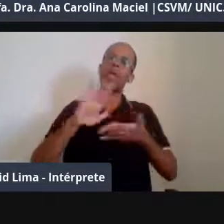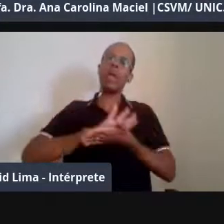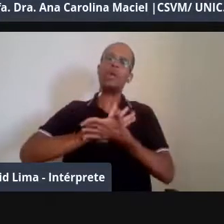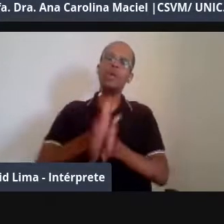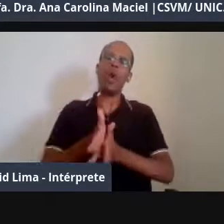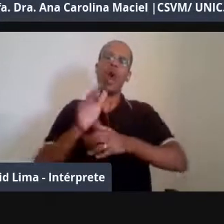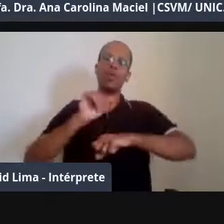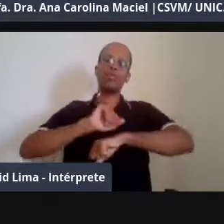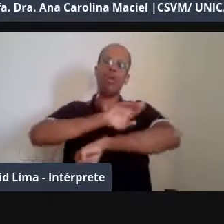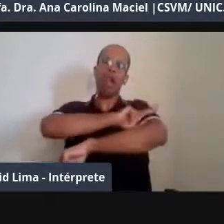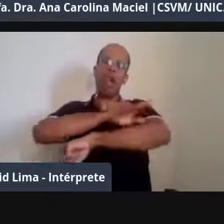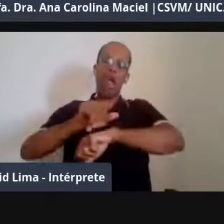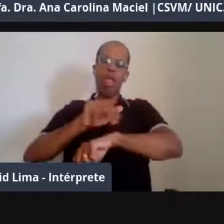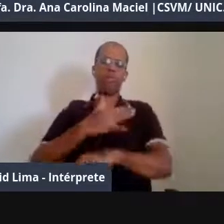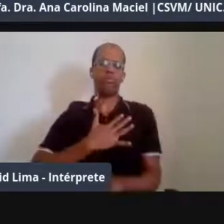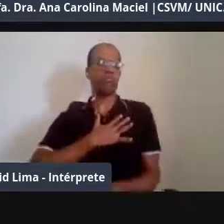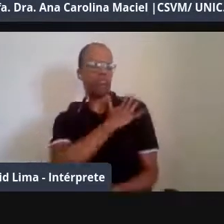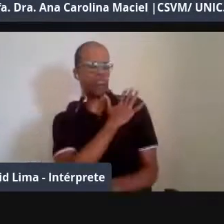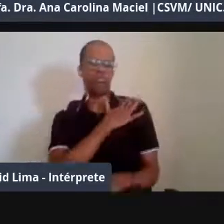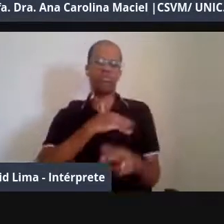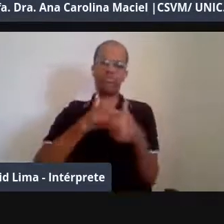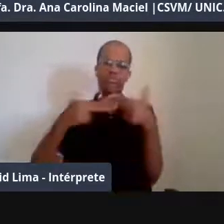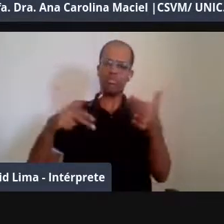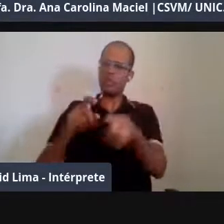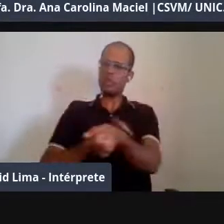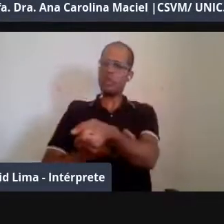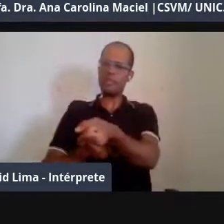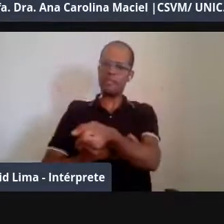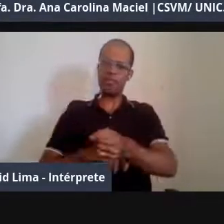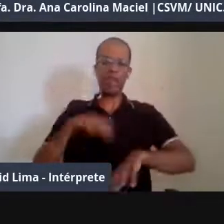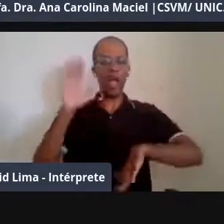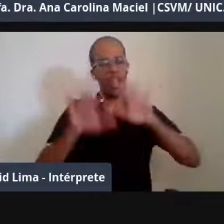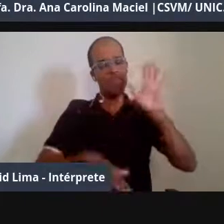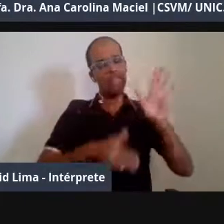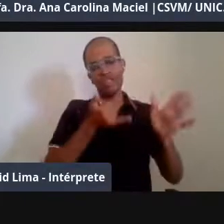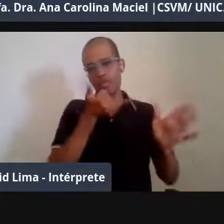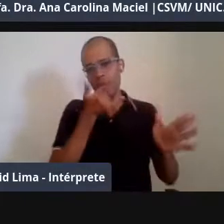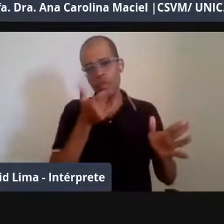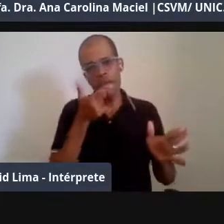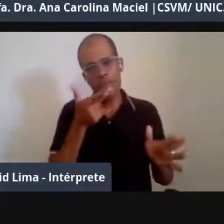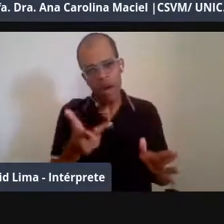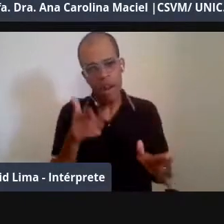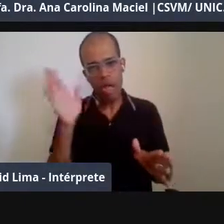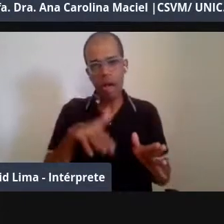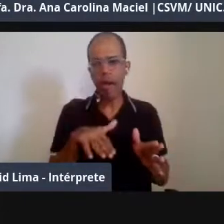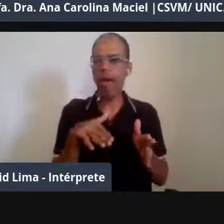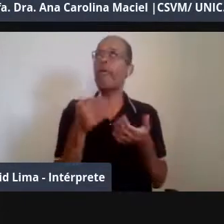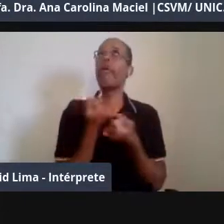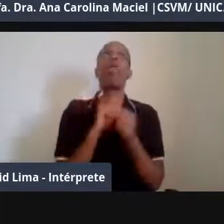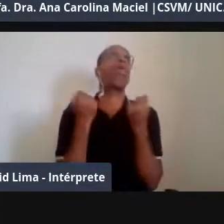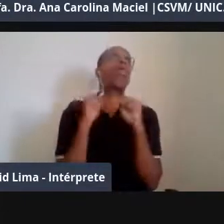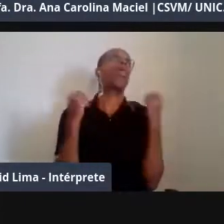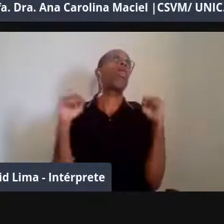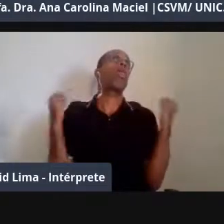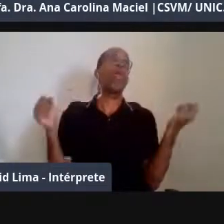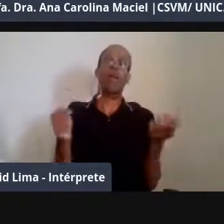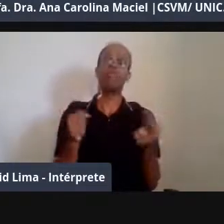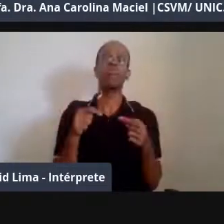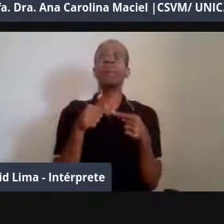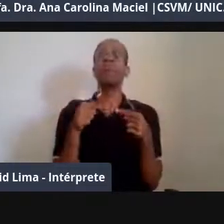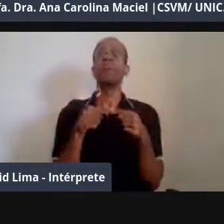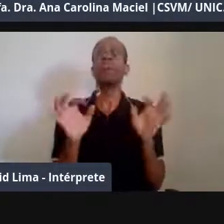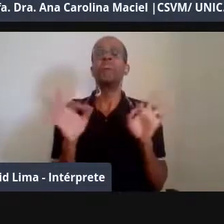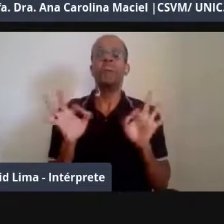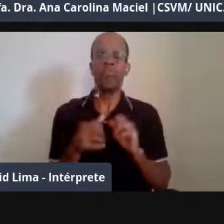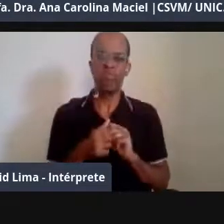racistas, raivosos, às vezes, desculpe a palavra, acho, mas meio histéricos, não fazem sentido nenhum. Mas eu